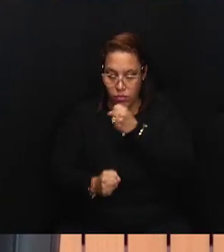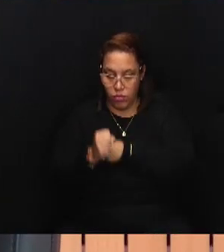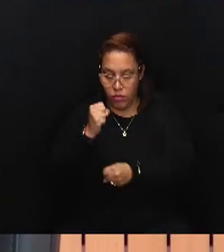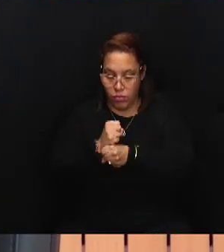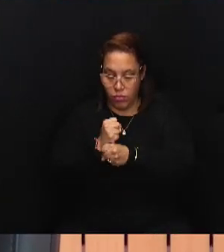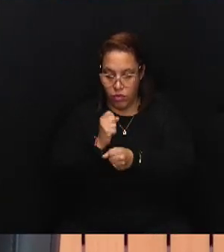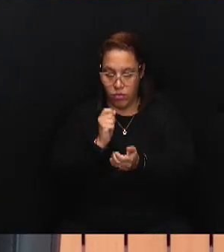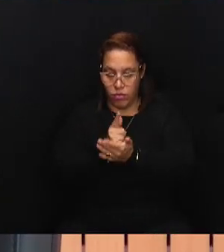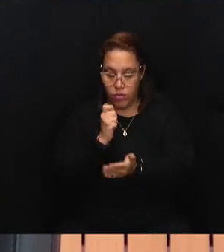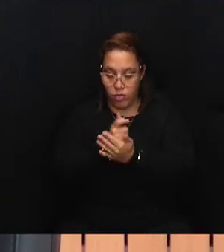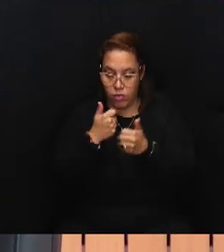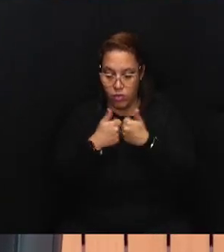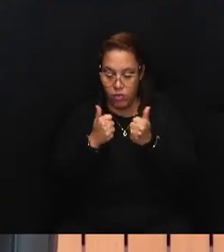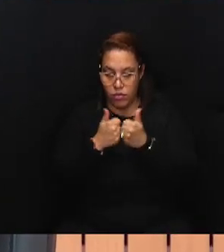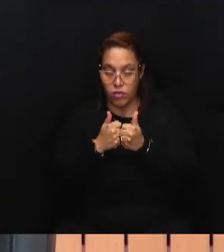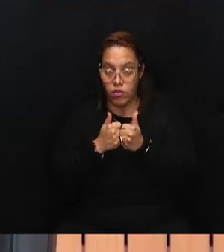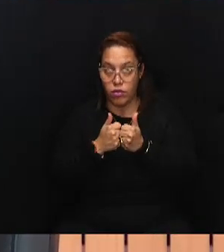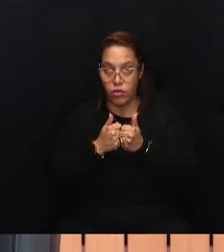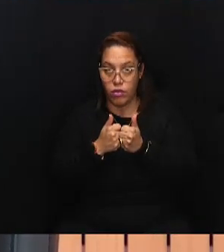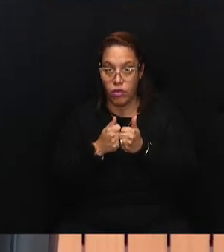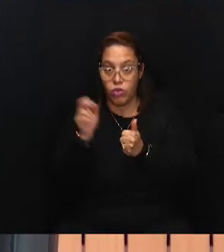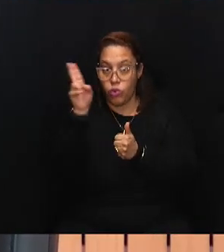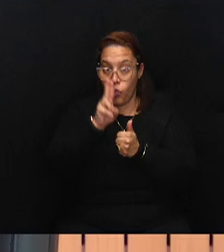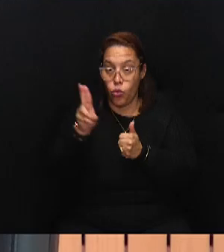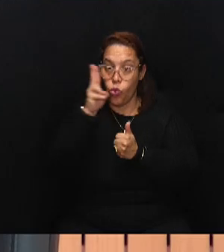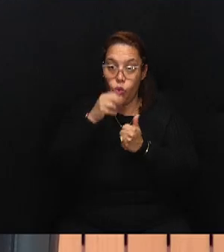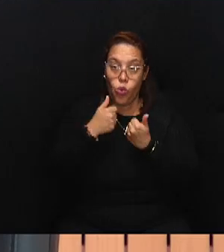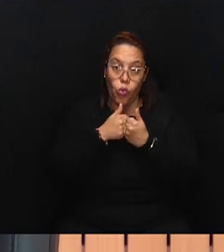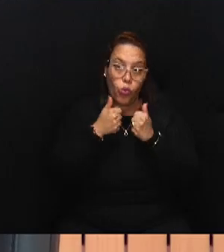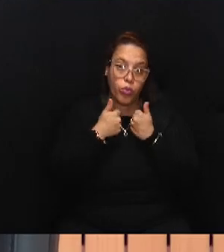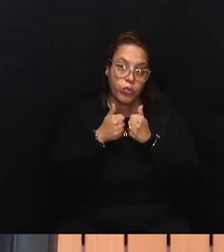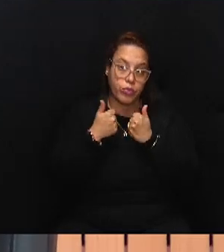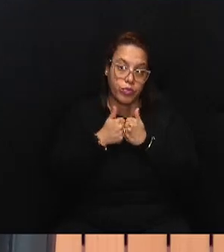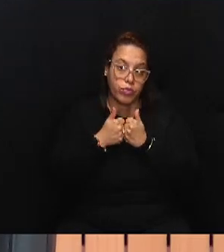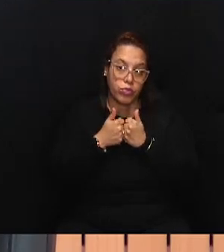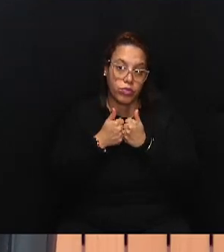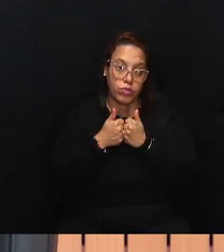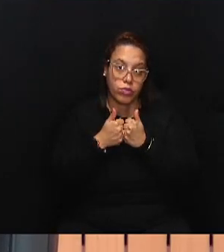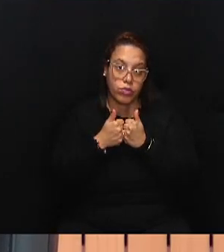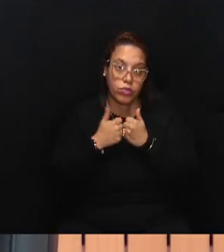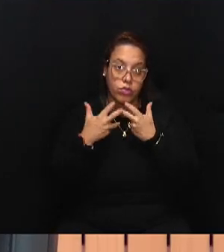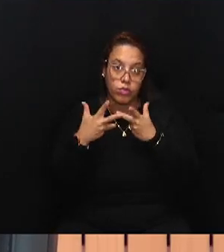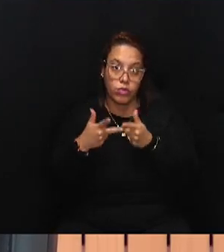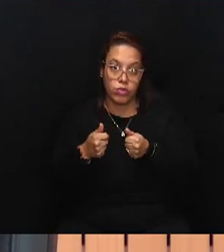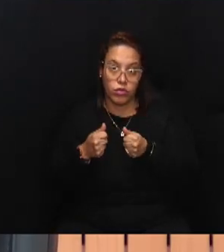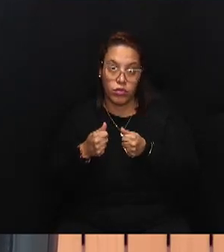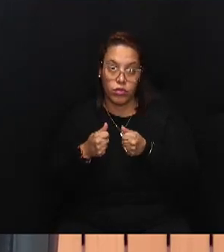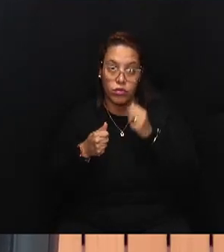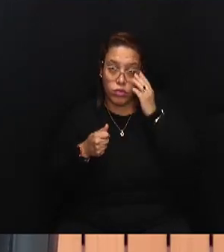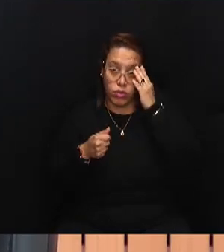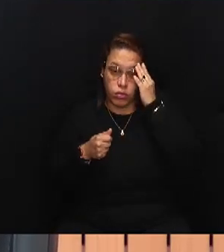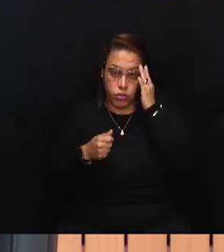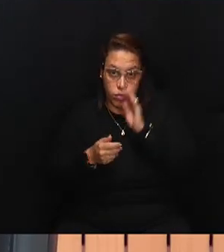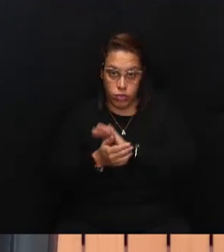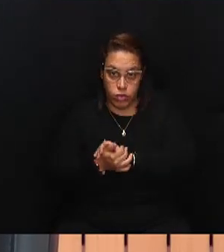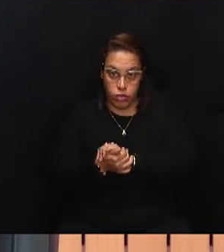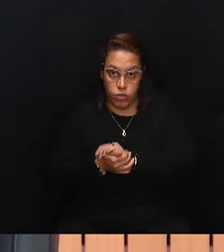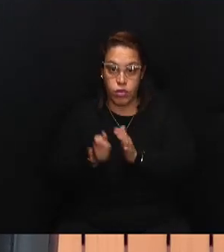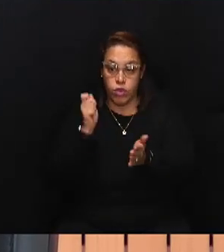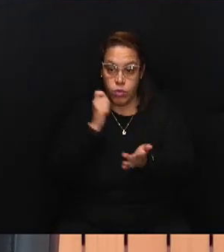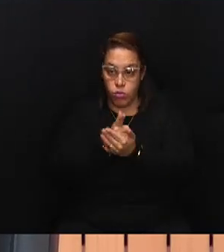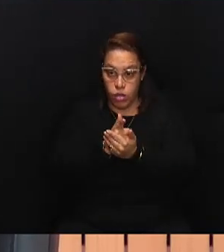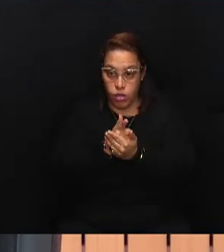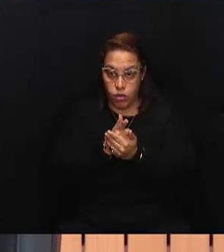conta do transporte público era o usuário do transporte. Então, todos que passavam na catraca